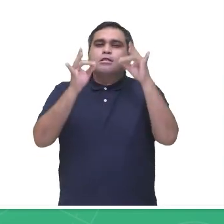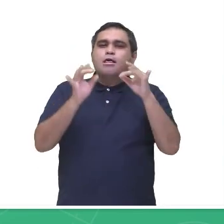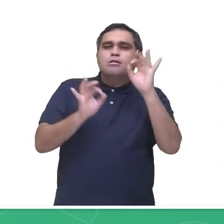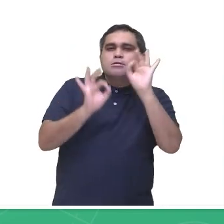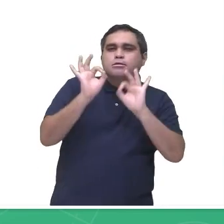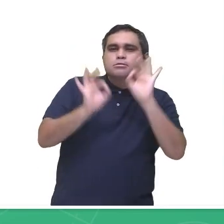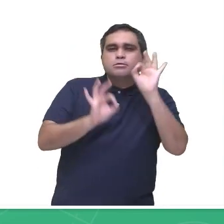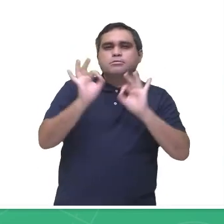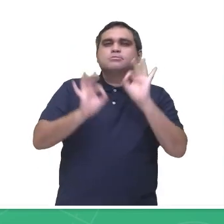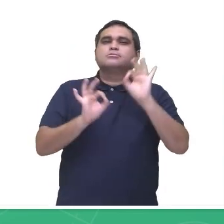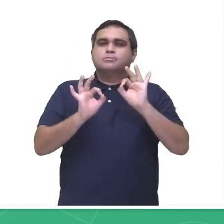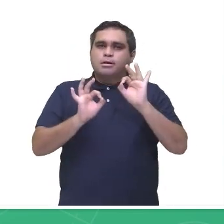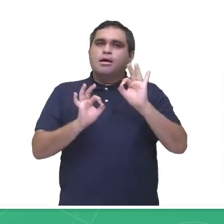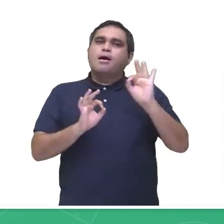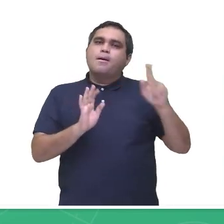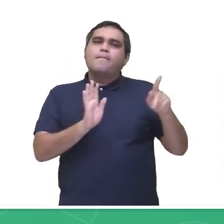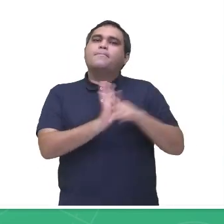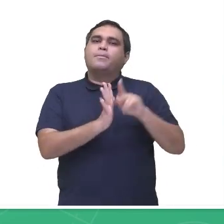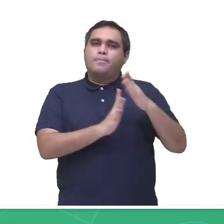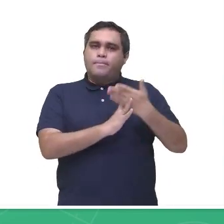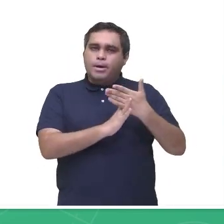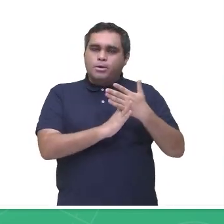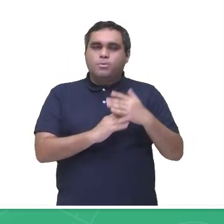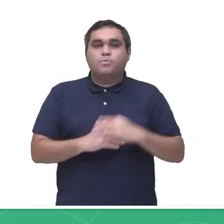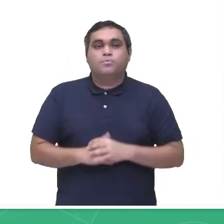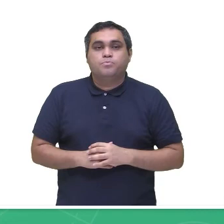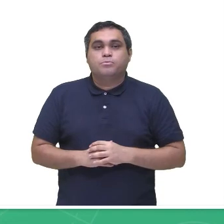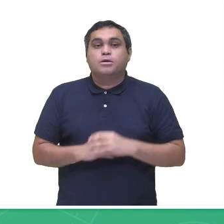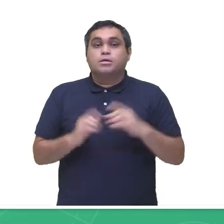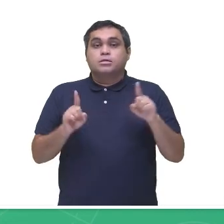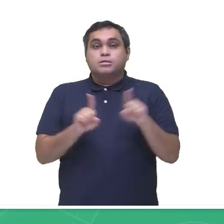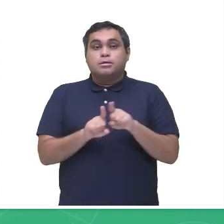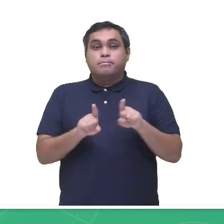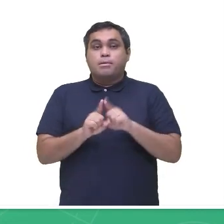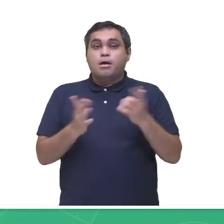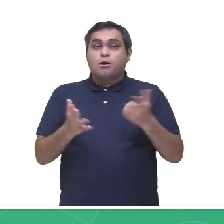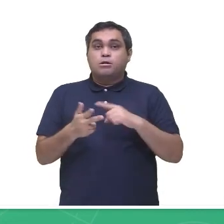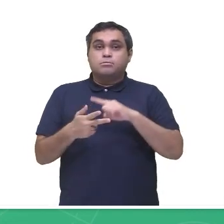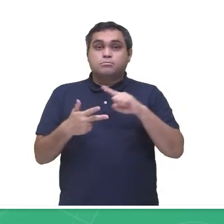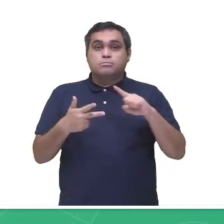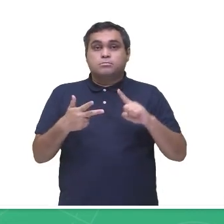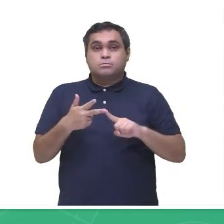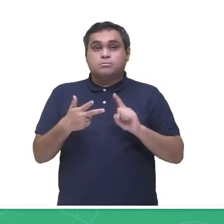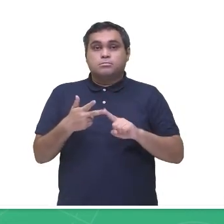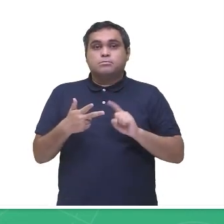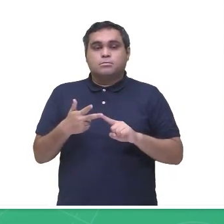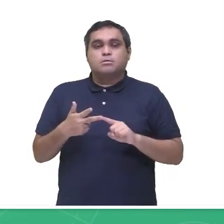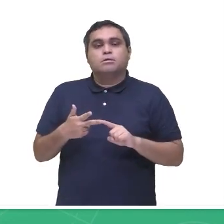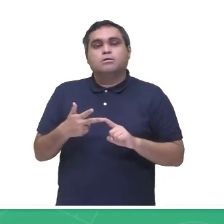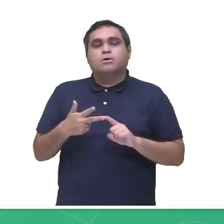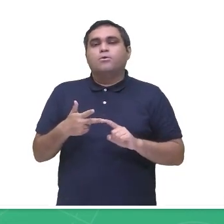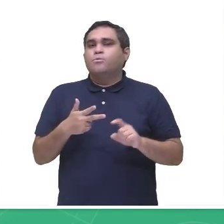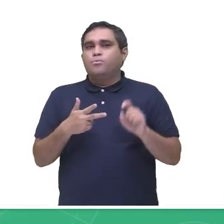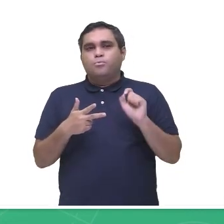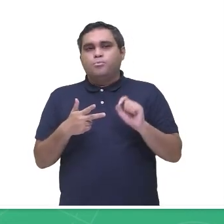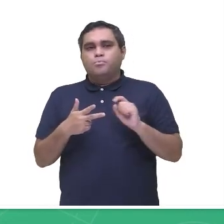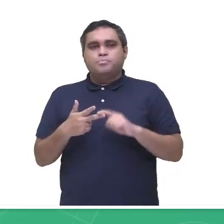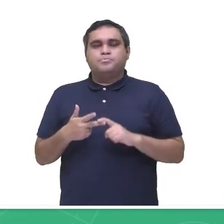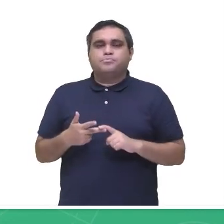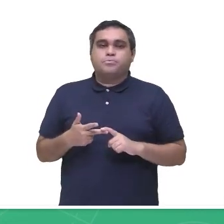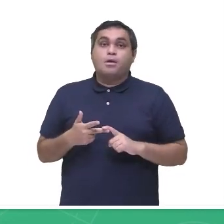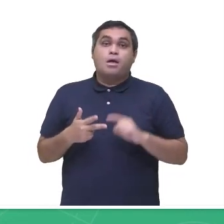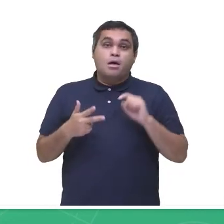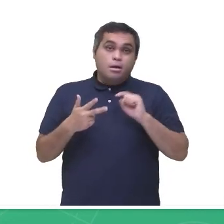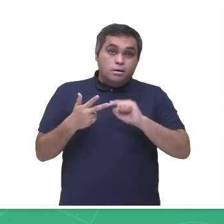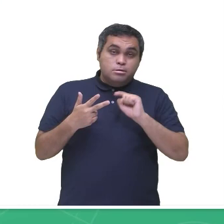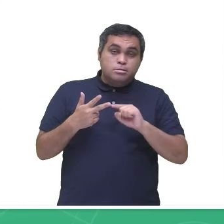tão presente nesse período. Nós temos a questão 3, vamos ver? Então, a questão 3, ela falava